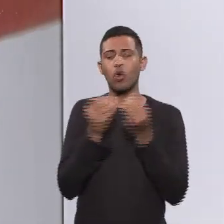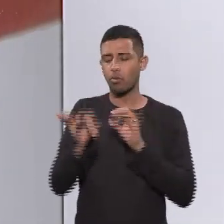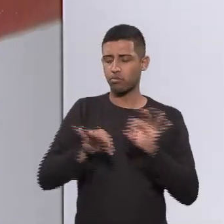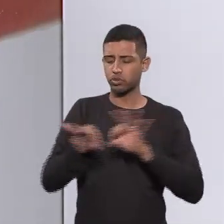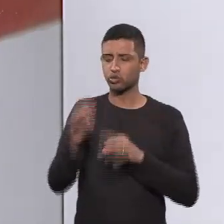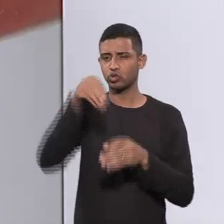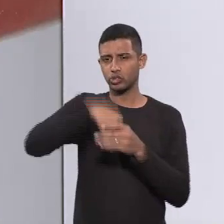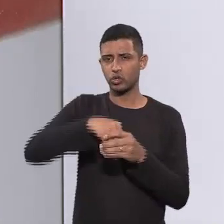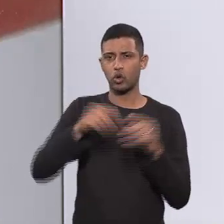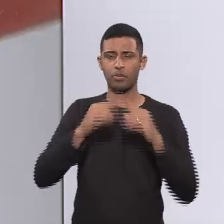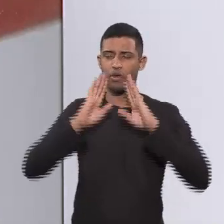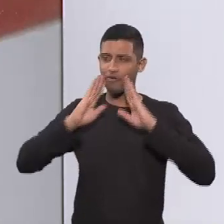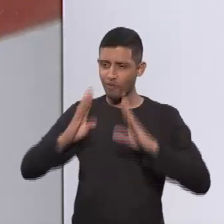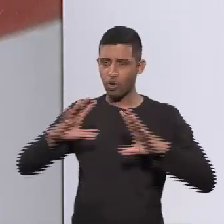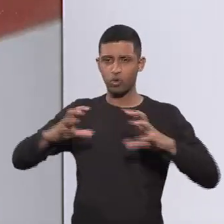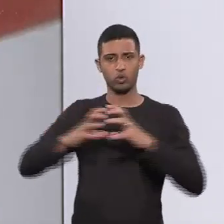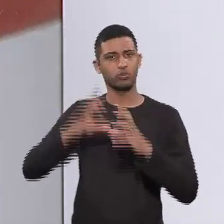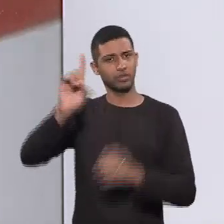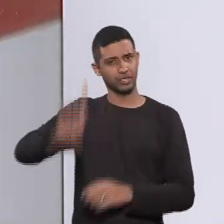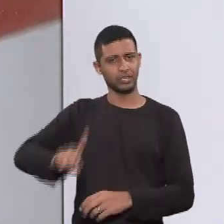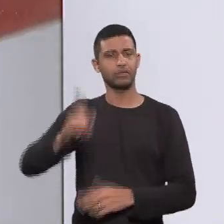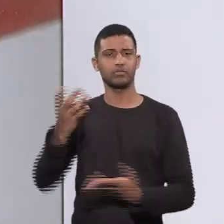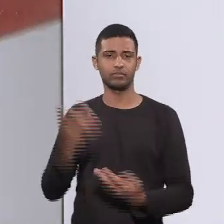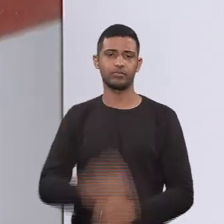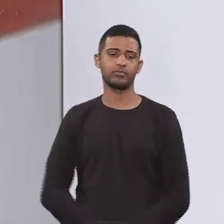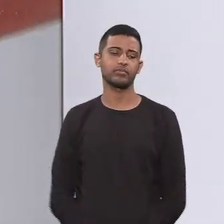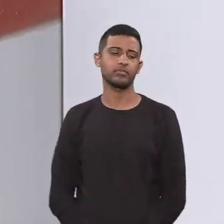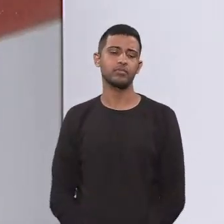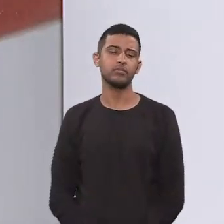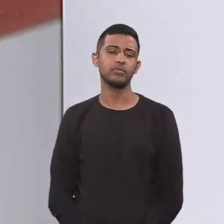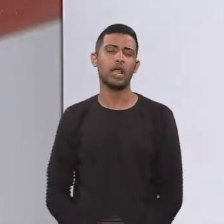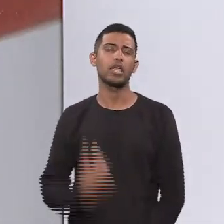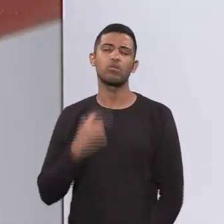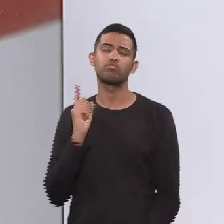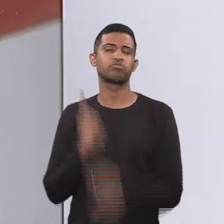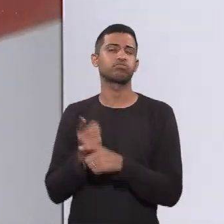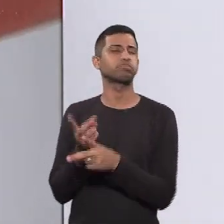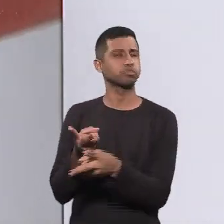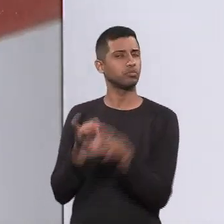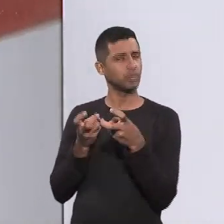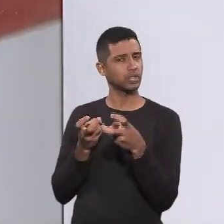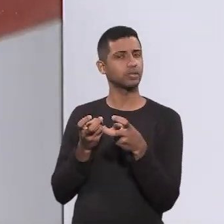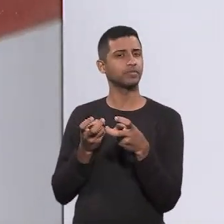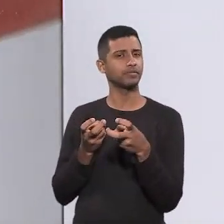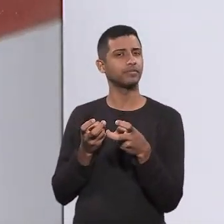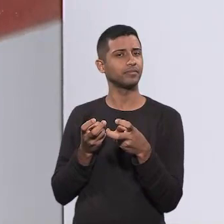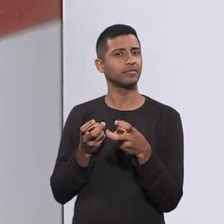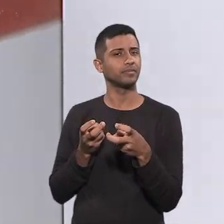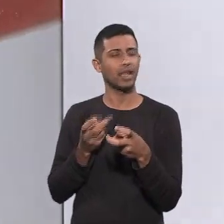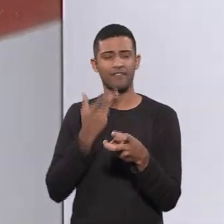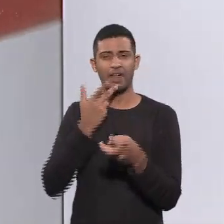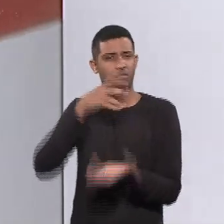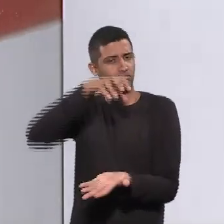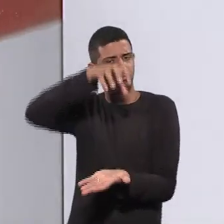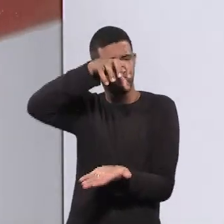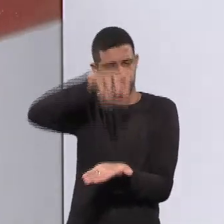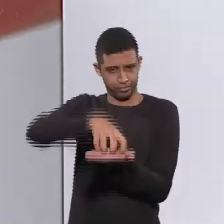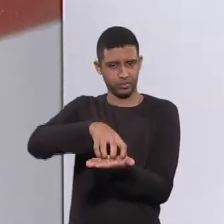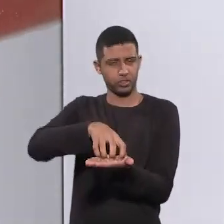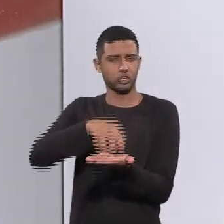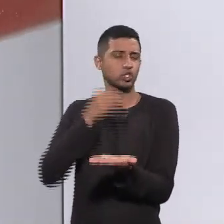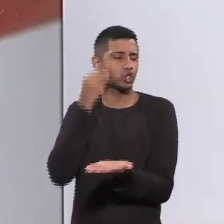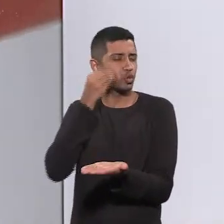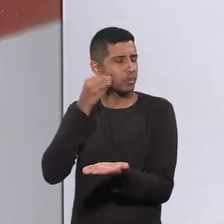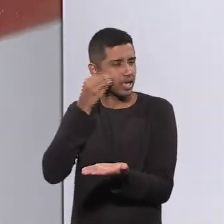de inclusão do público-alvo da educação especial em outras realidades. Então, assim, o que eu tenho identificado como um elemento que é central em